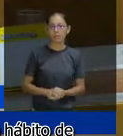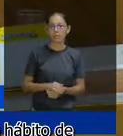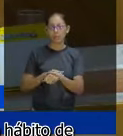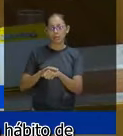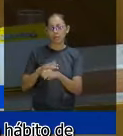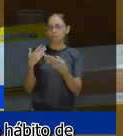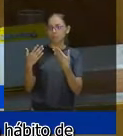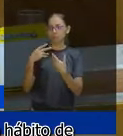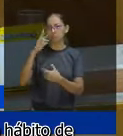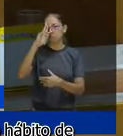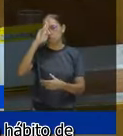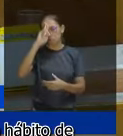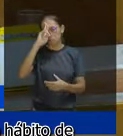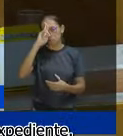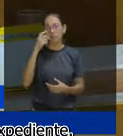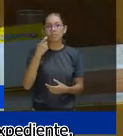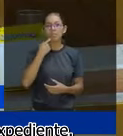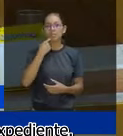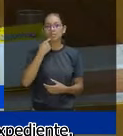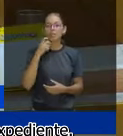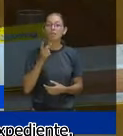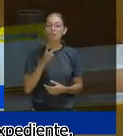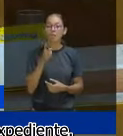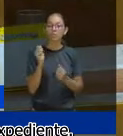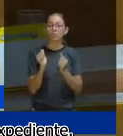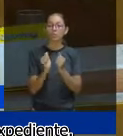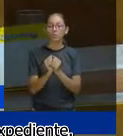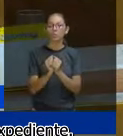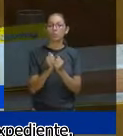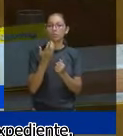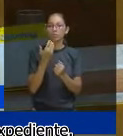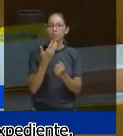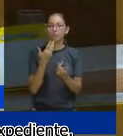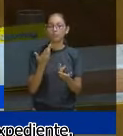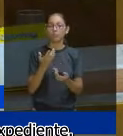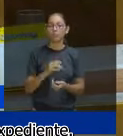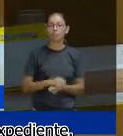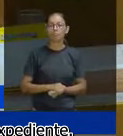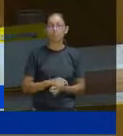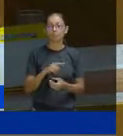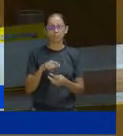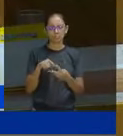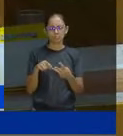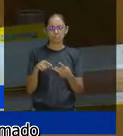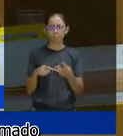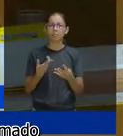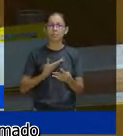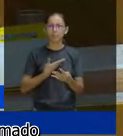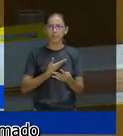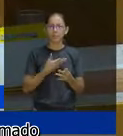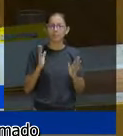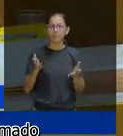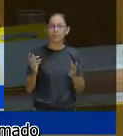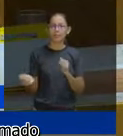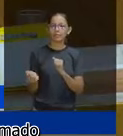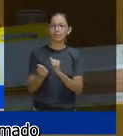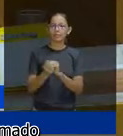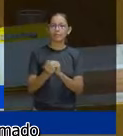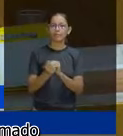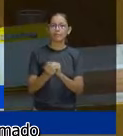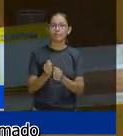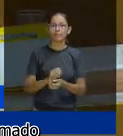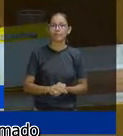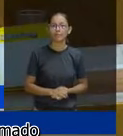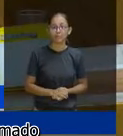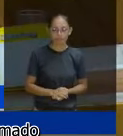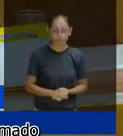hábito de almoçar juntos toda sexta-feira, quando terminava o expediente, né? Ele, o Petros, nosso queridíssimo e sempre